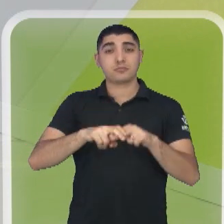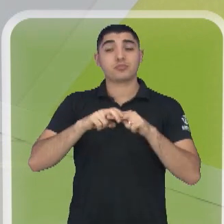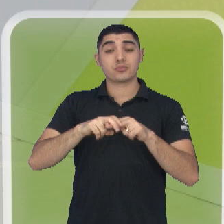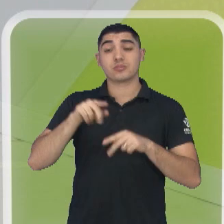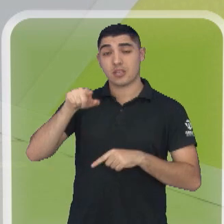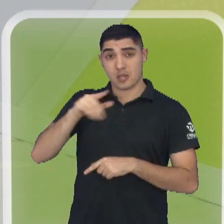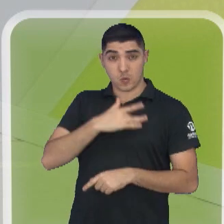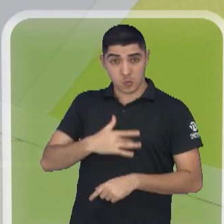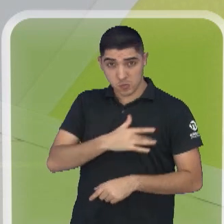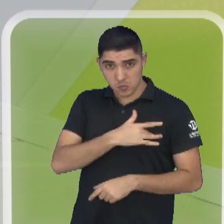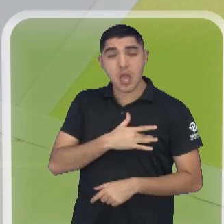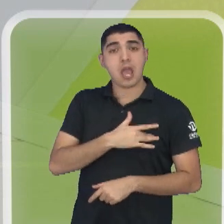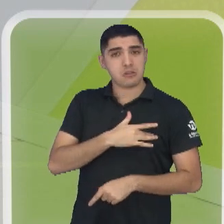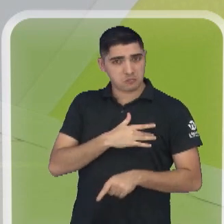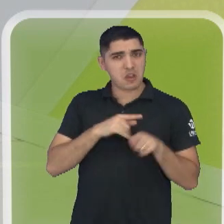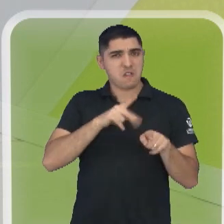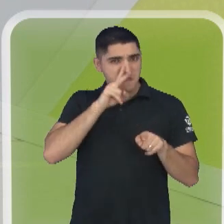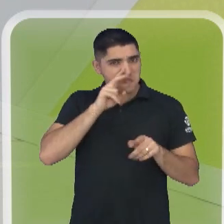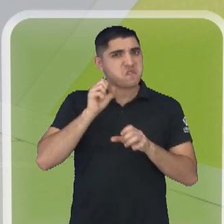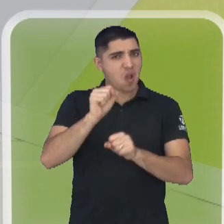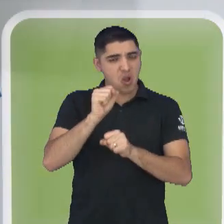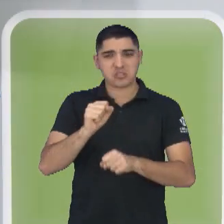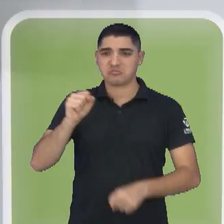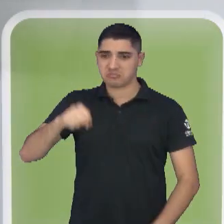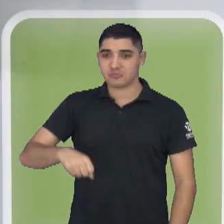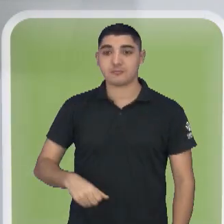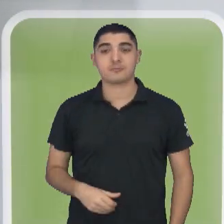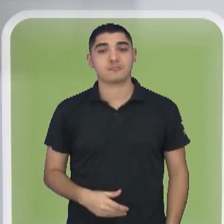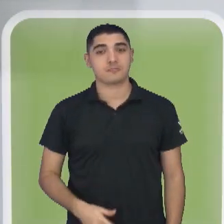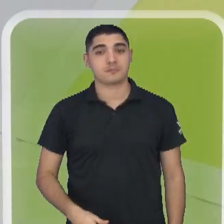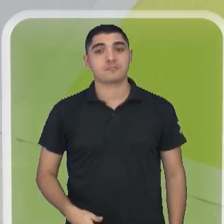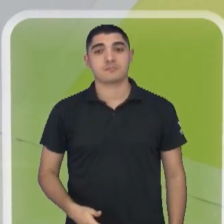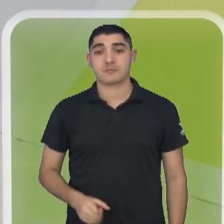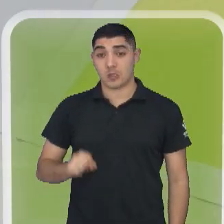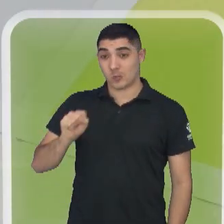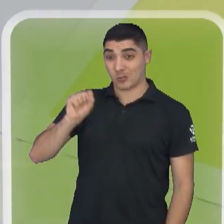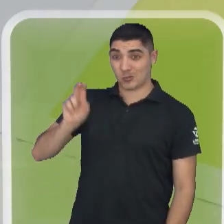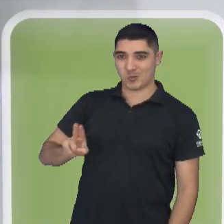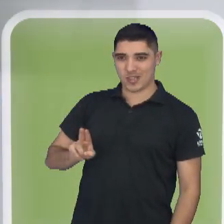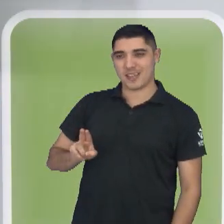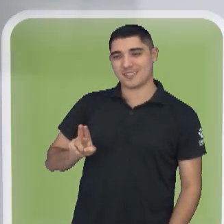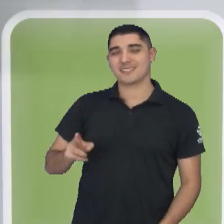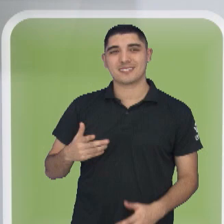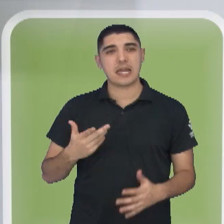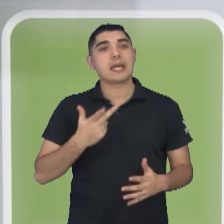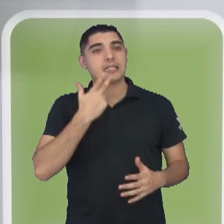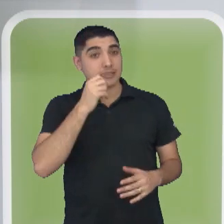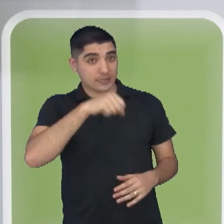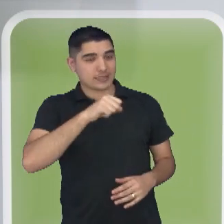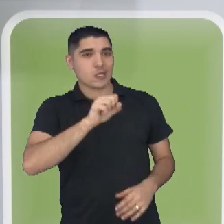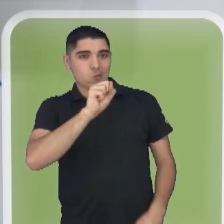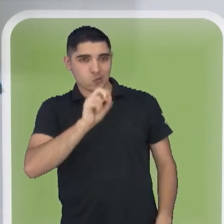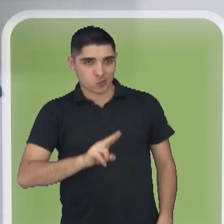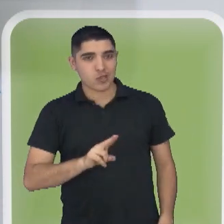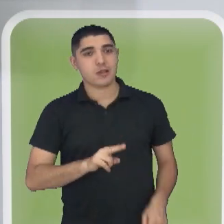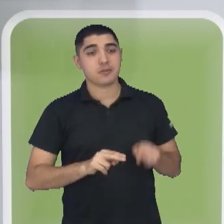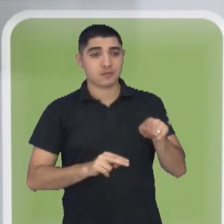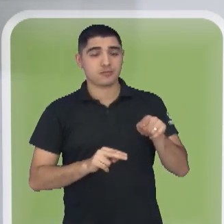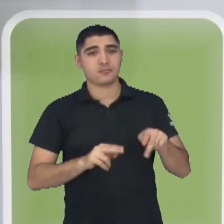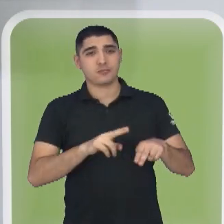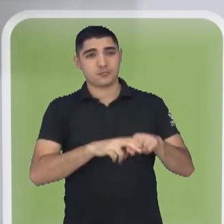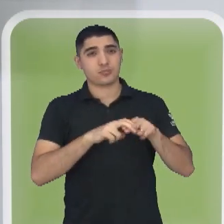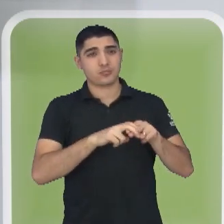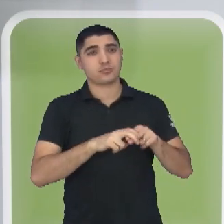você, mas esse Cruzeiro valorizou e muito, hein, Brunão? O Guarulhos, o Suzano, né? O Valorizou. Suzano, isso. Aquele negócio, né?